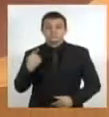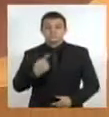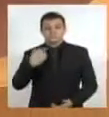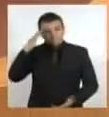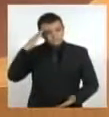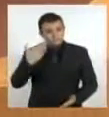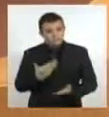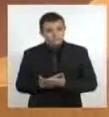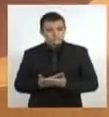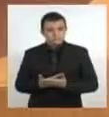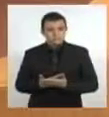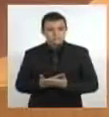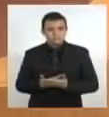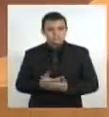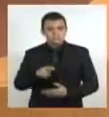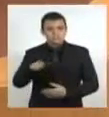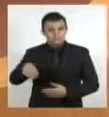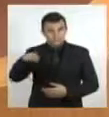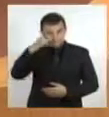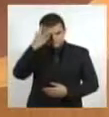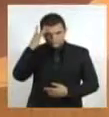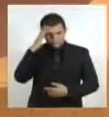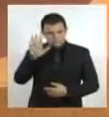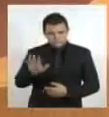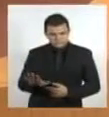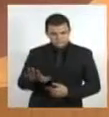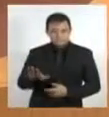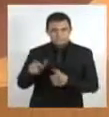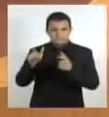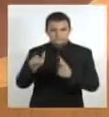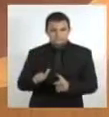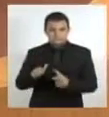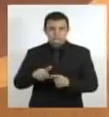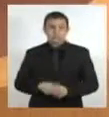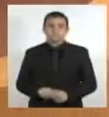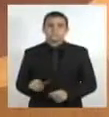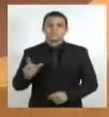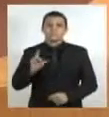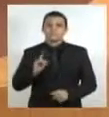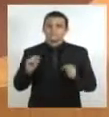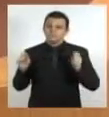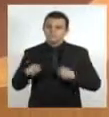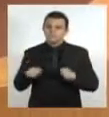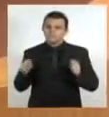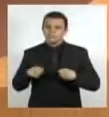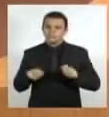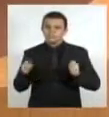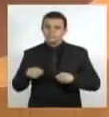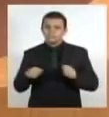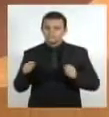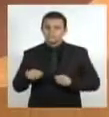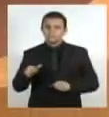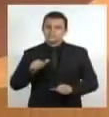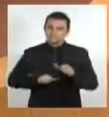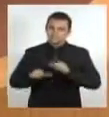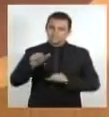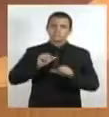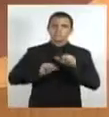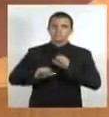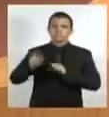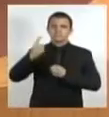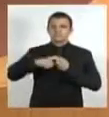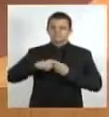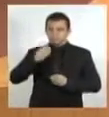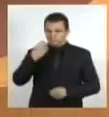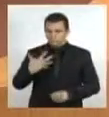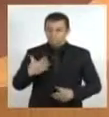acreditamos que aquelas pessoas que ali estão são passíveis de recuperação. E aqui